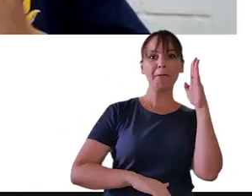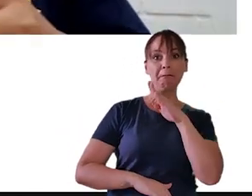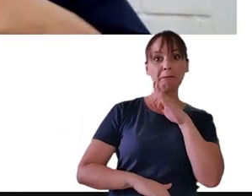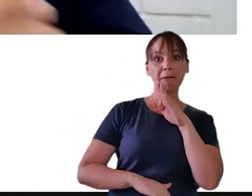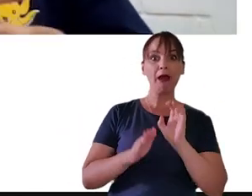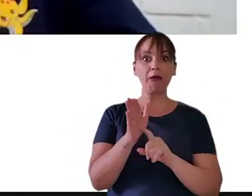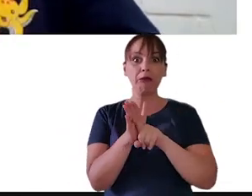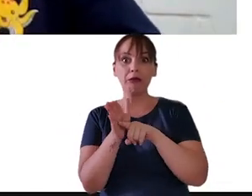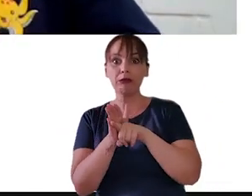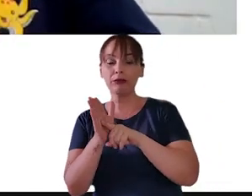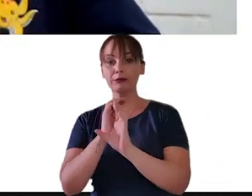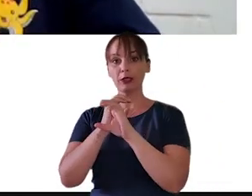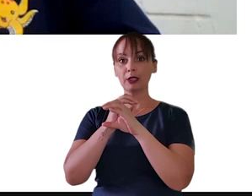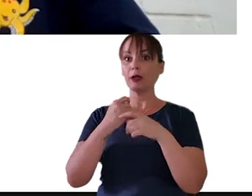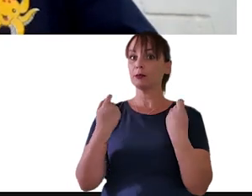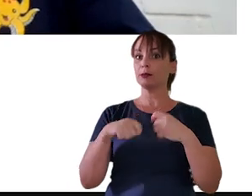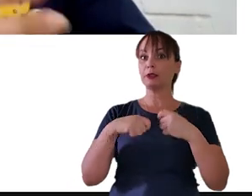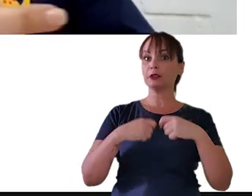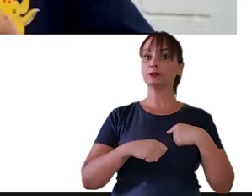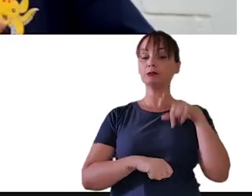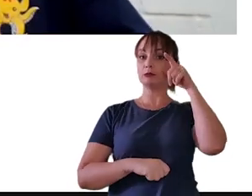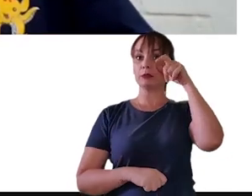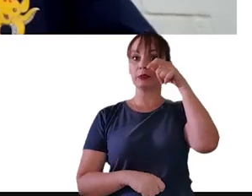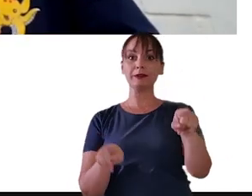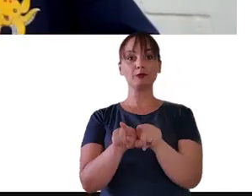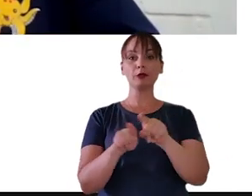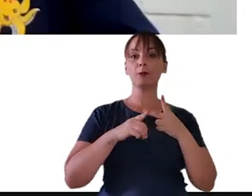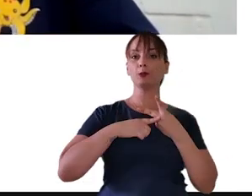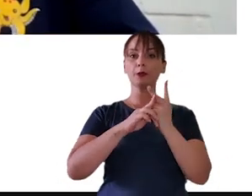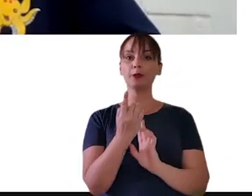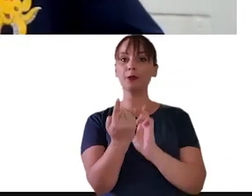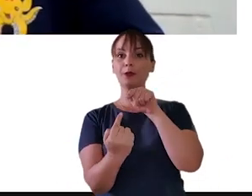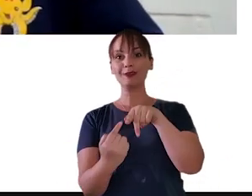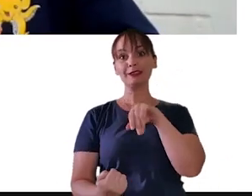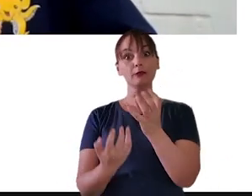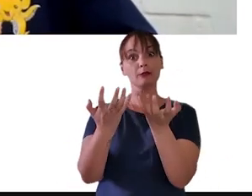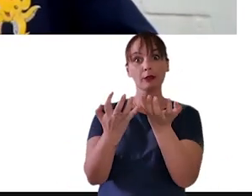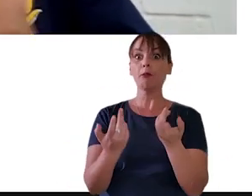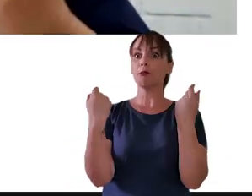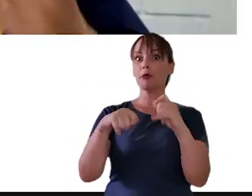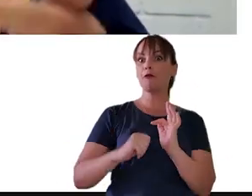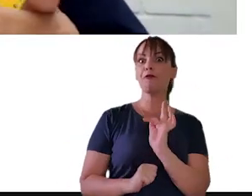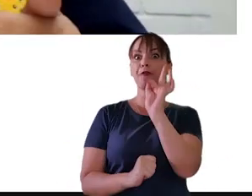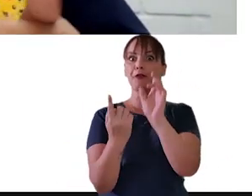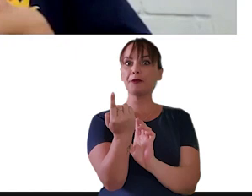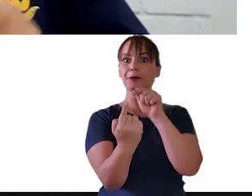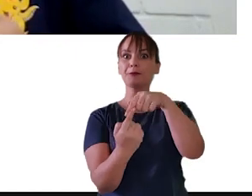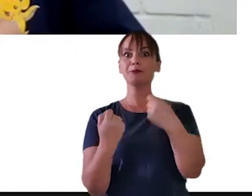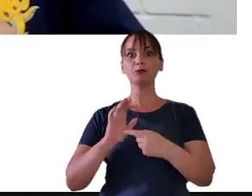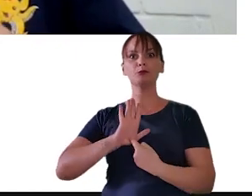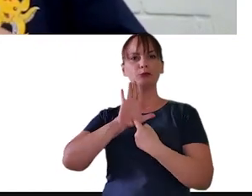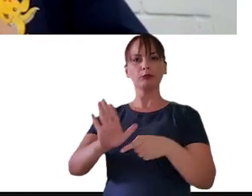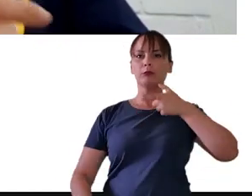a todo momento estar se atualizando, ser curiosa e ir atrás dos seus objetivos. Se é isso que você quer, você tem que ser interessado, se mostrar